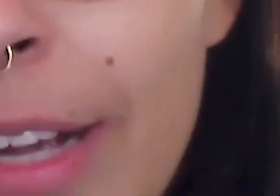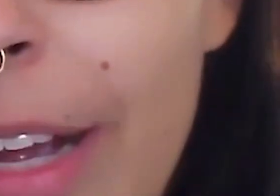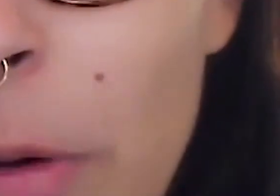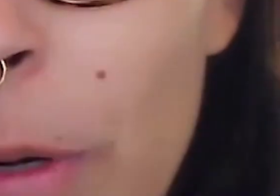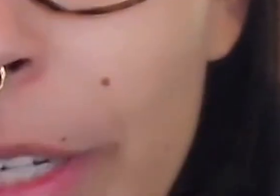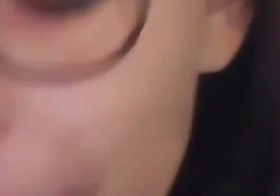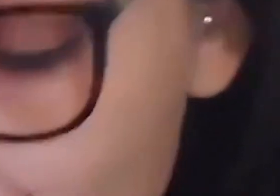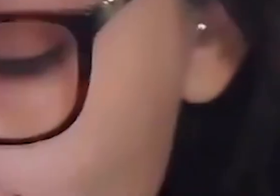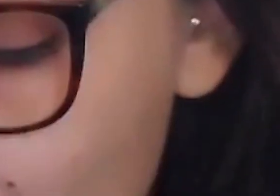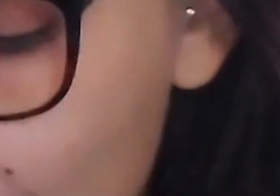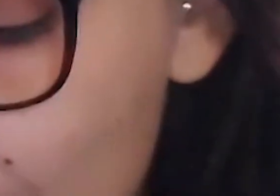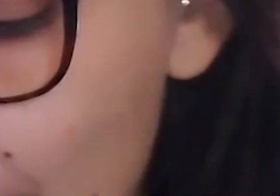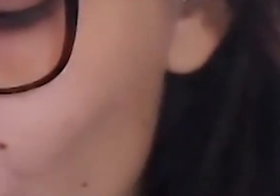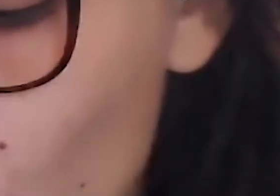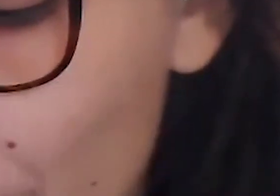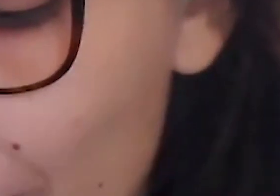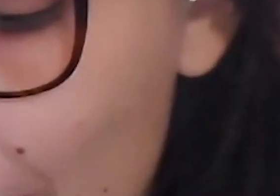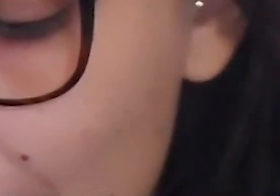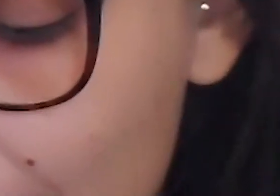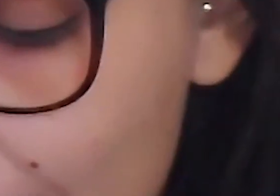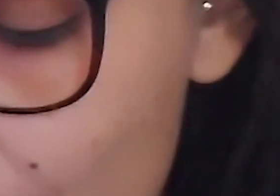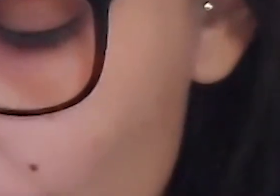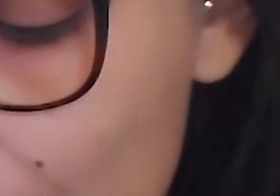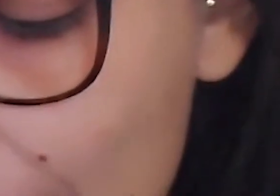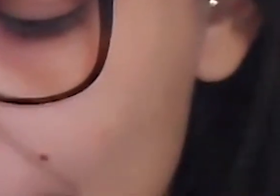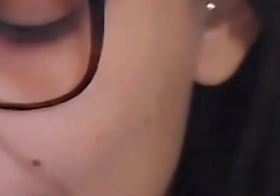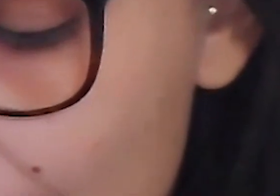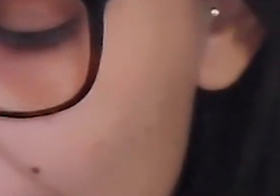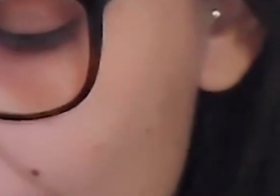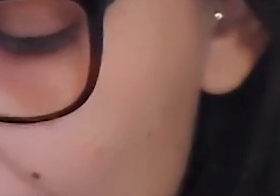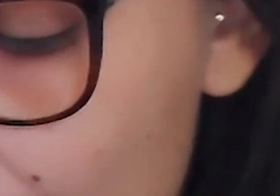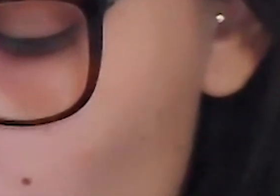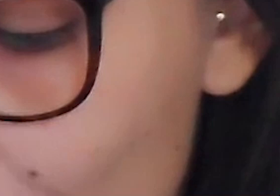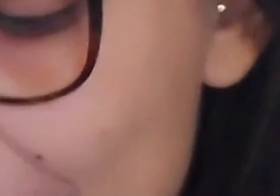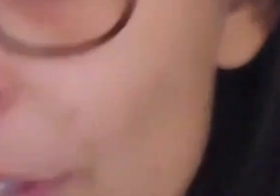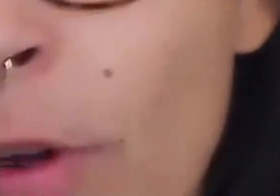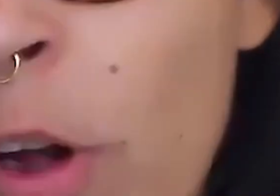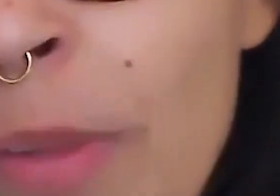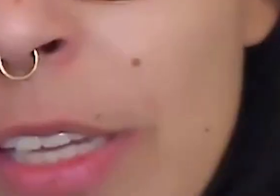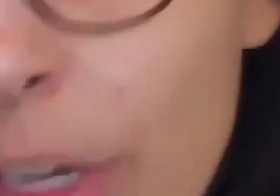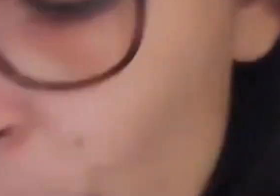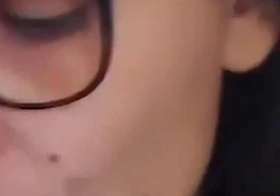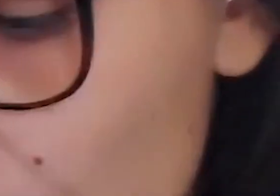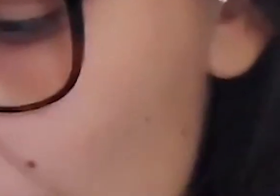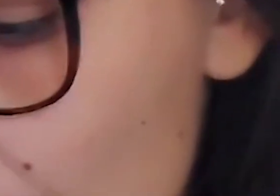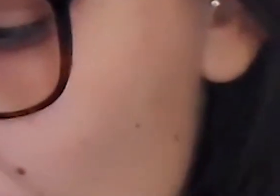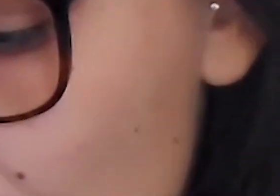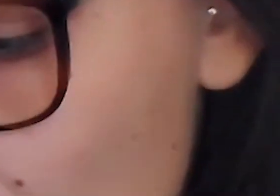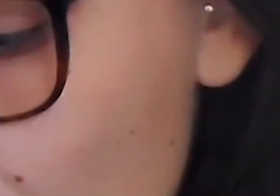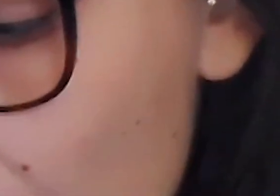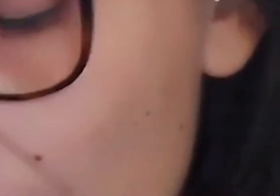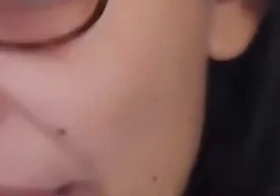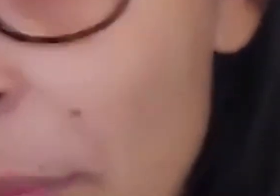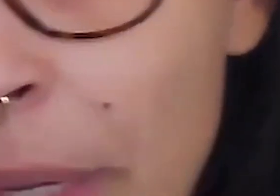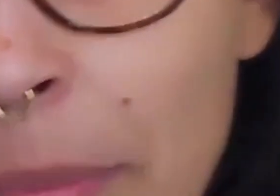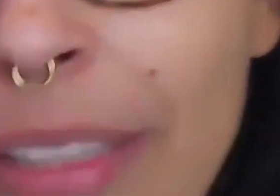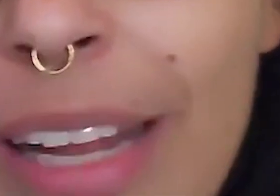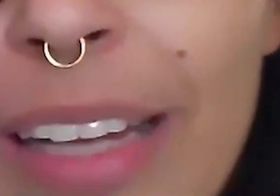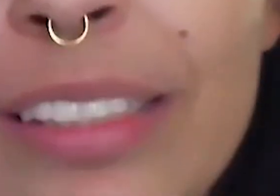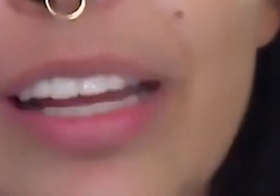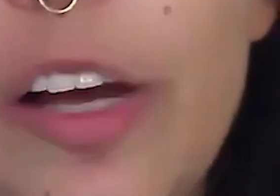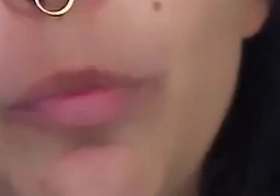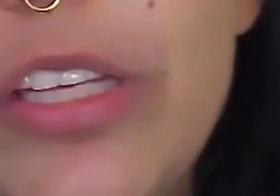trazida agora né Eh sobre a a questão da cadeia é uma das formas que a justiça e é